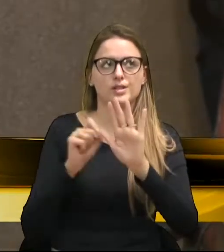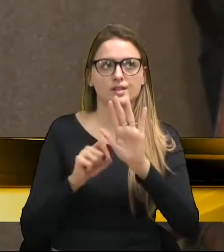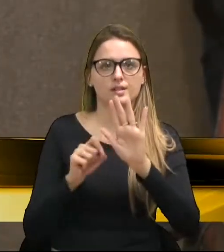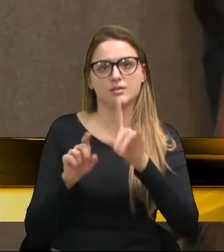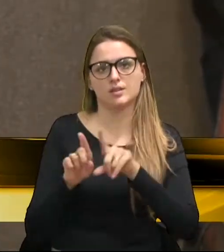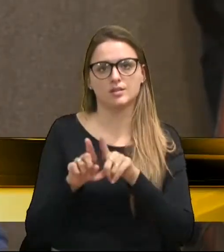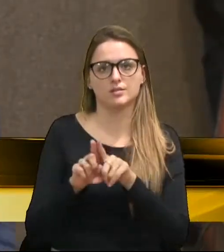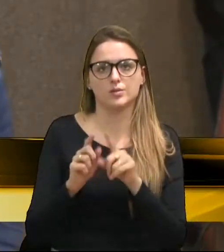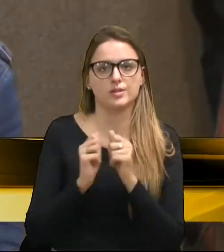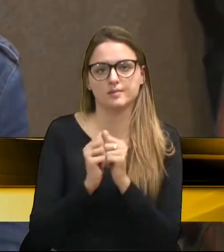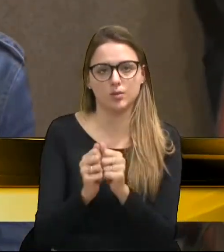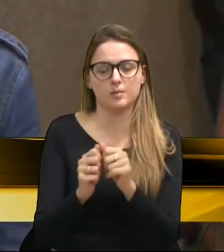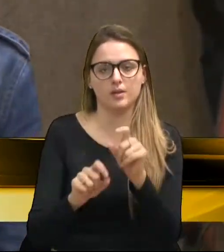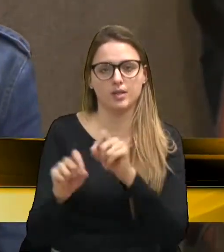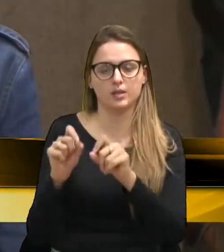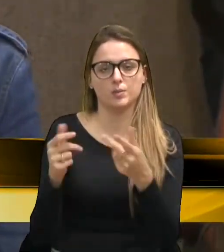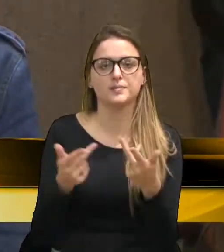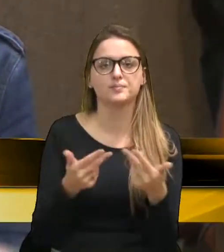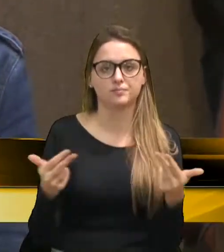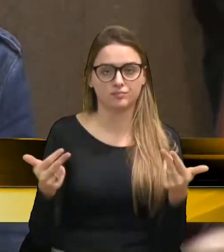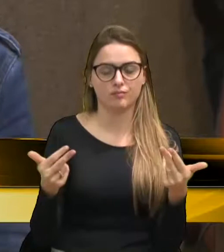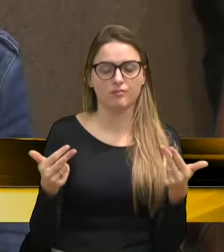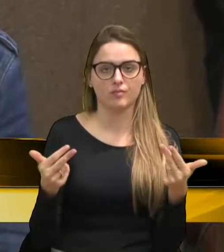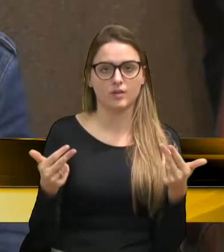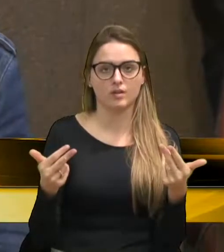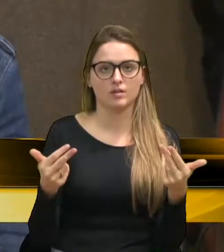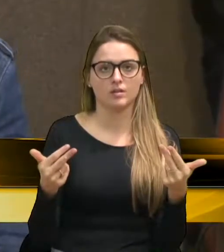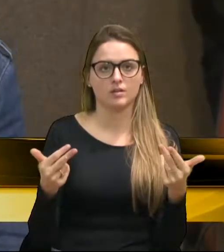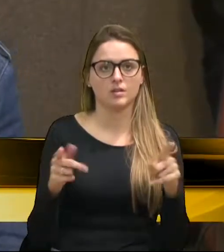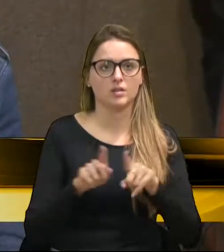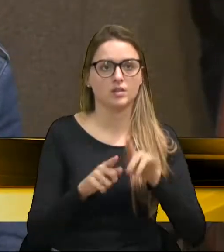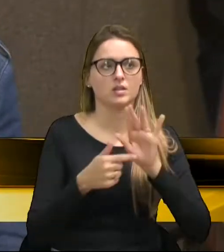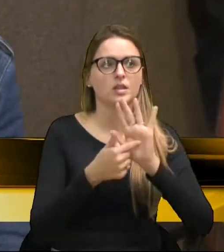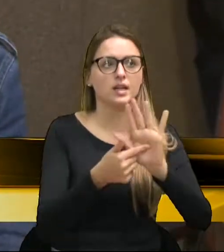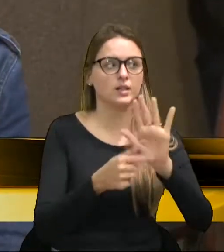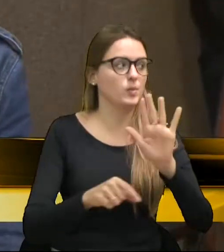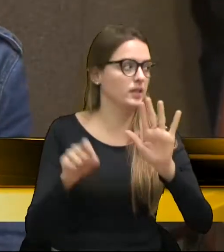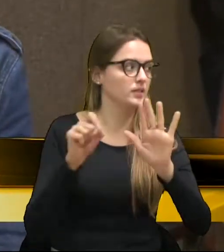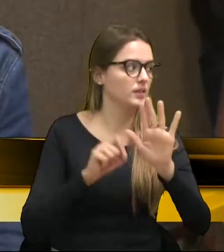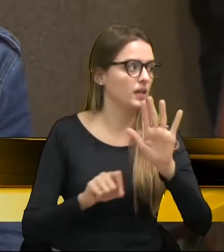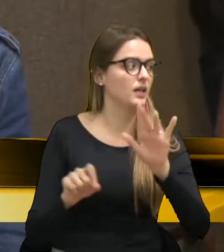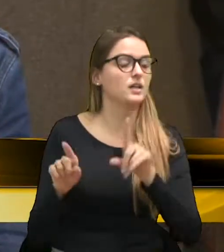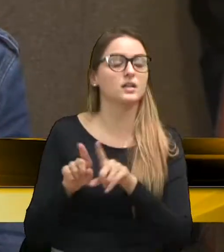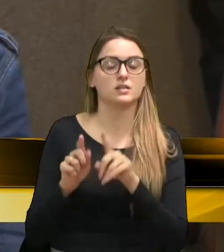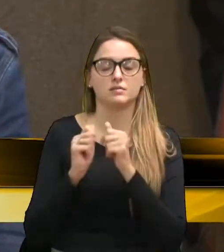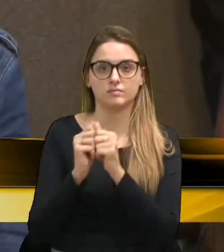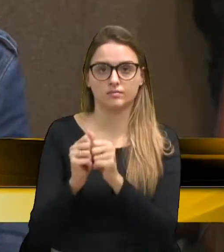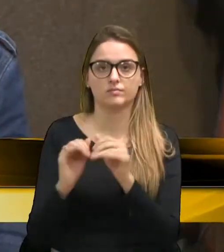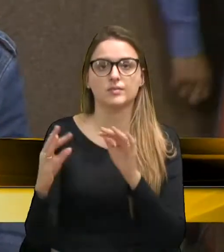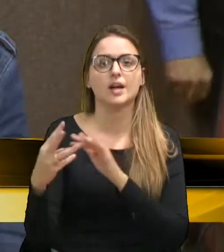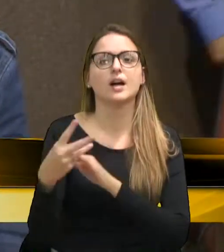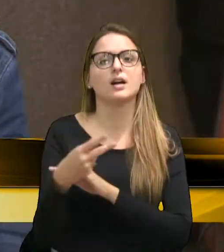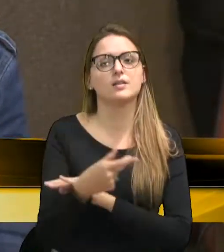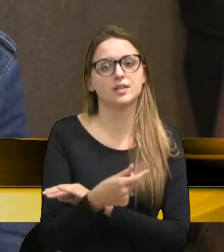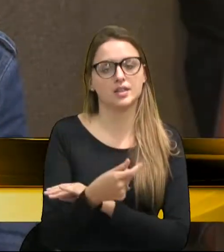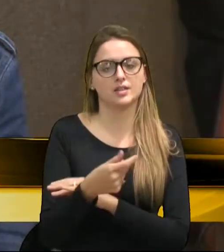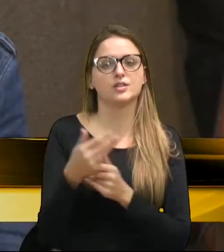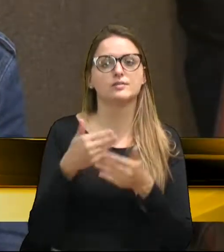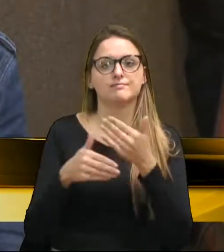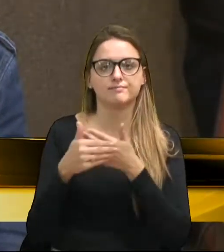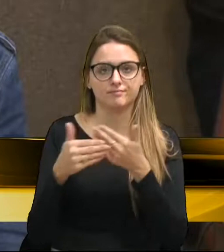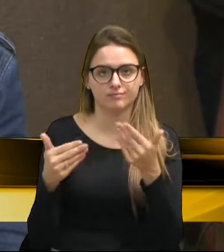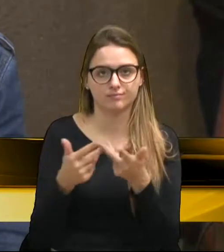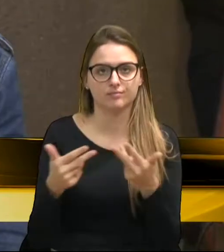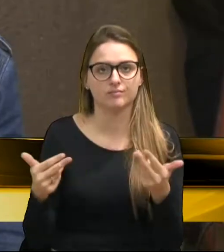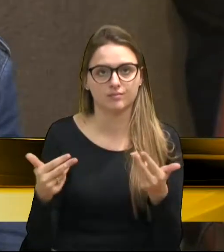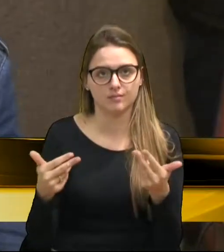semana, irem até os locais, até as represas, e o mais importante de tudo, presidente, que é a questão